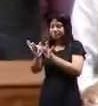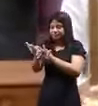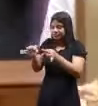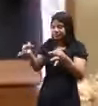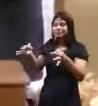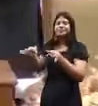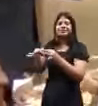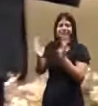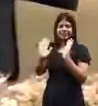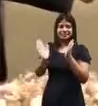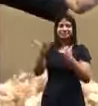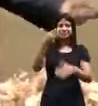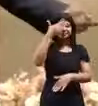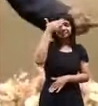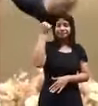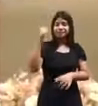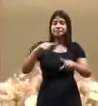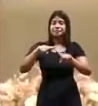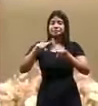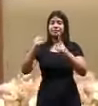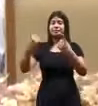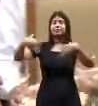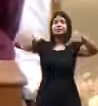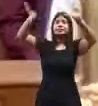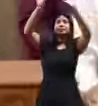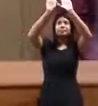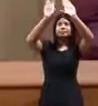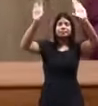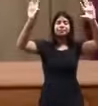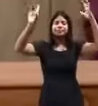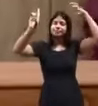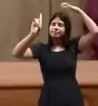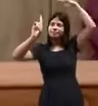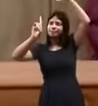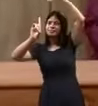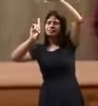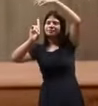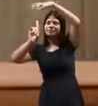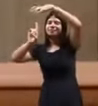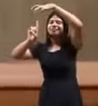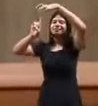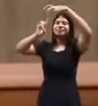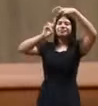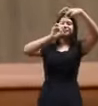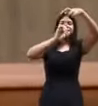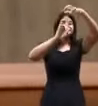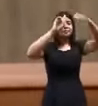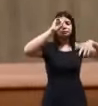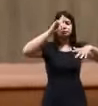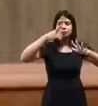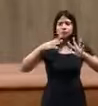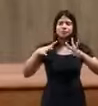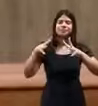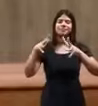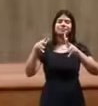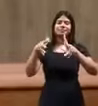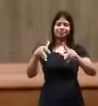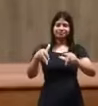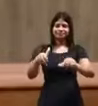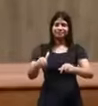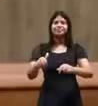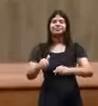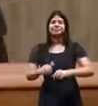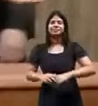eu já sei, mas do céu ele era rei. Cante: dono exclusivo